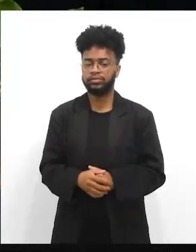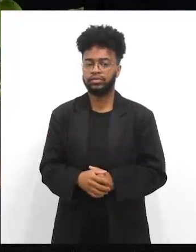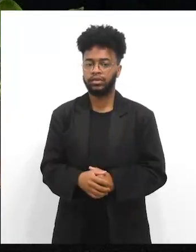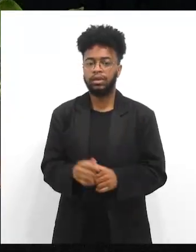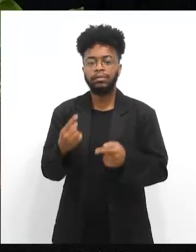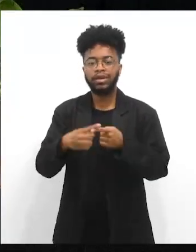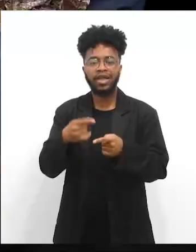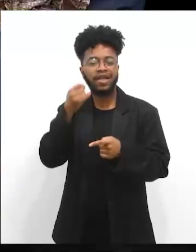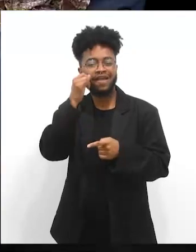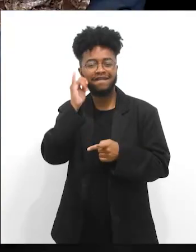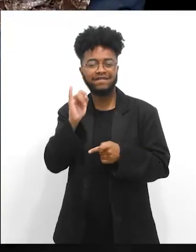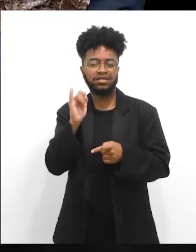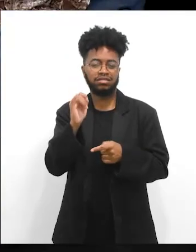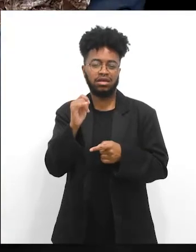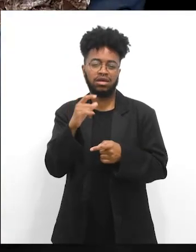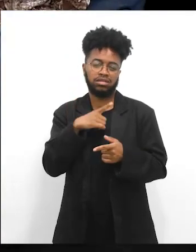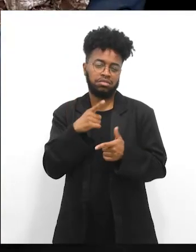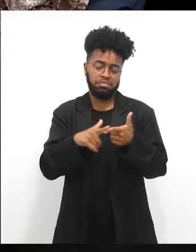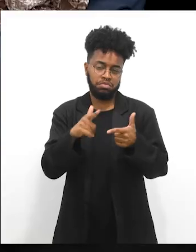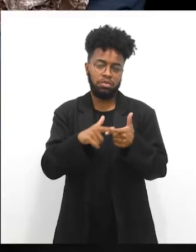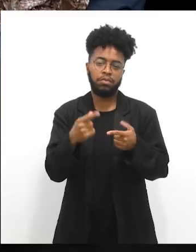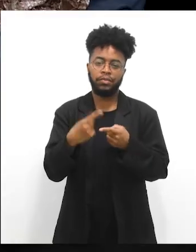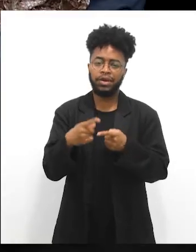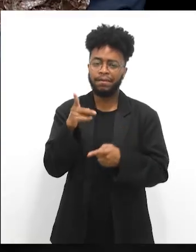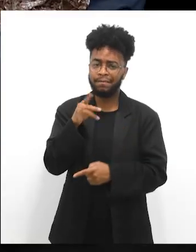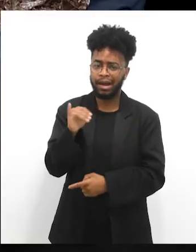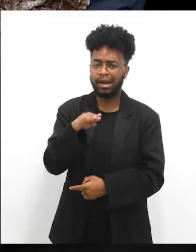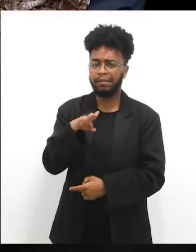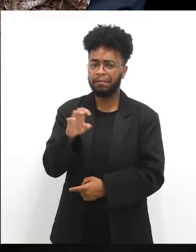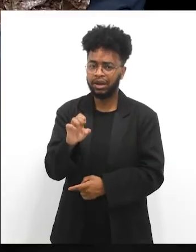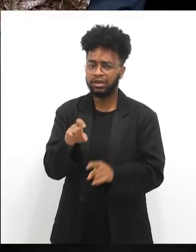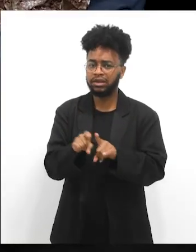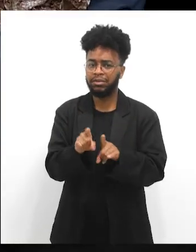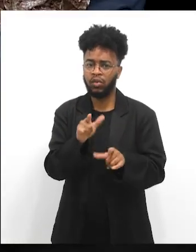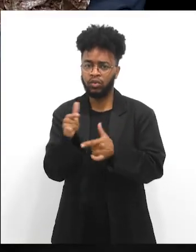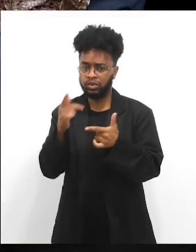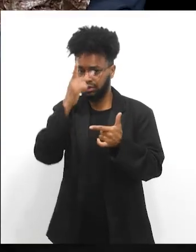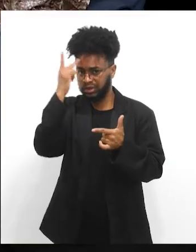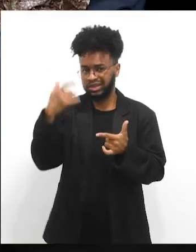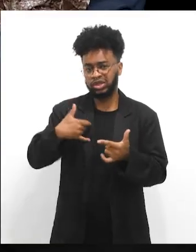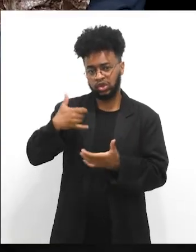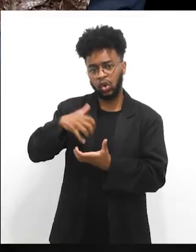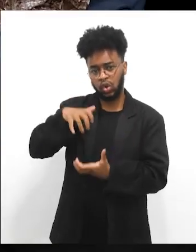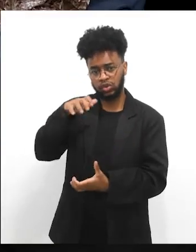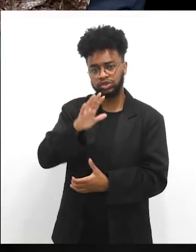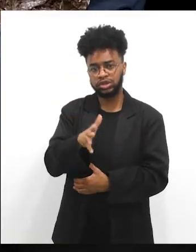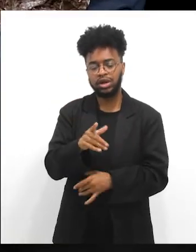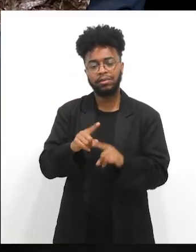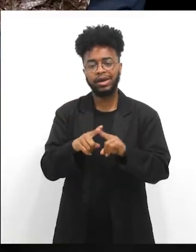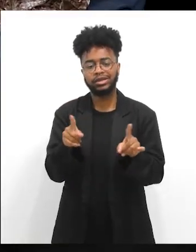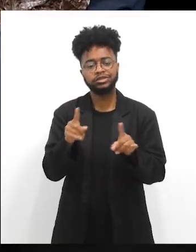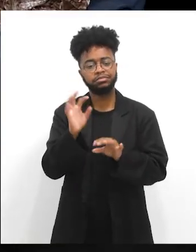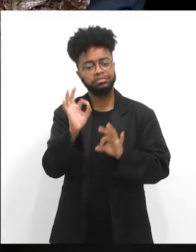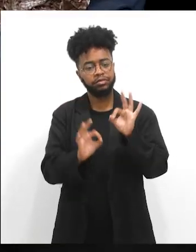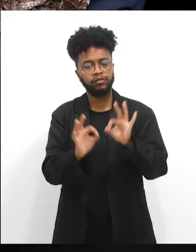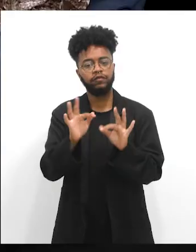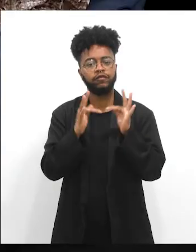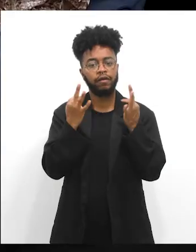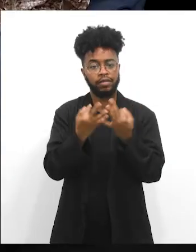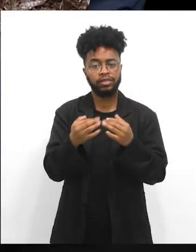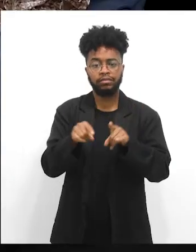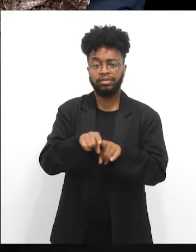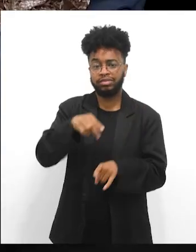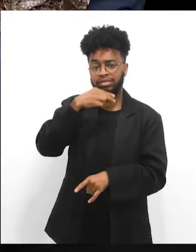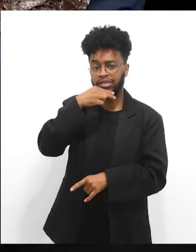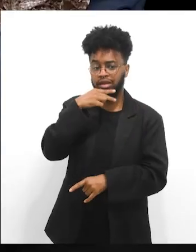dela, para que não houvesse aquela, né? Até porque o pai, mãe, outras pessoas com uma certa idade, então ela